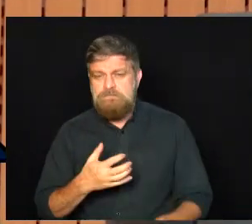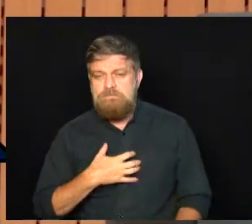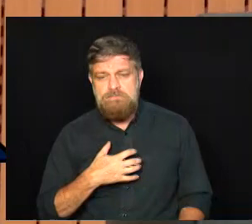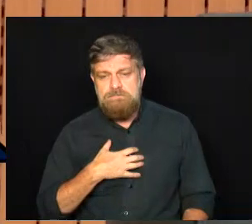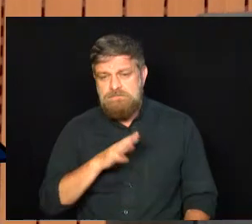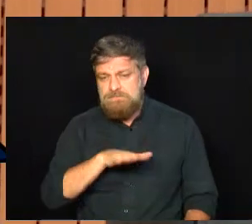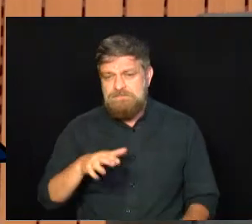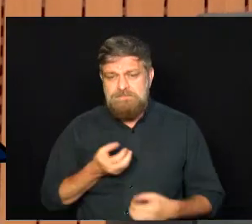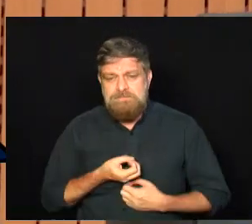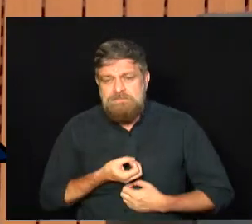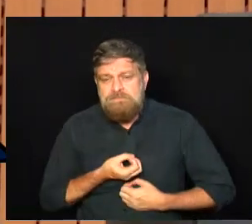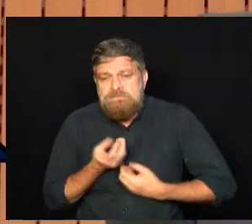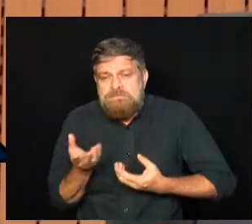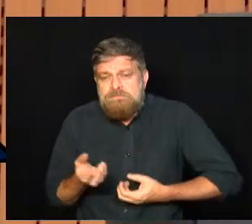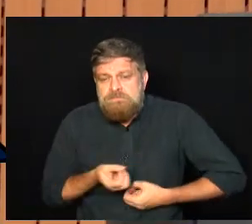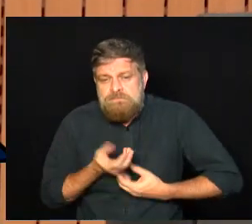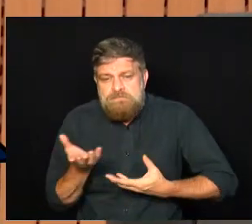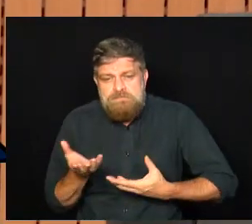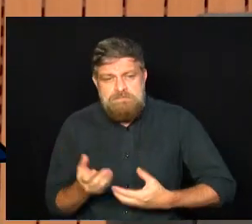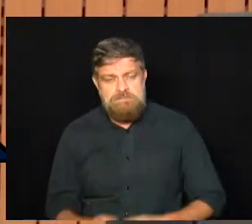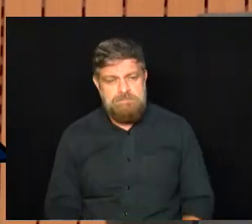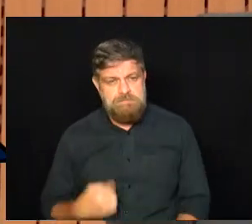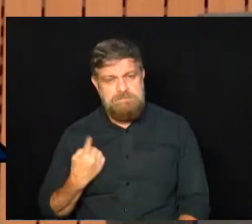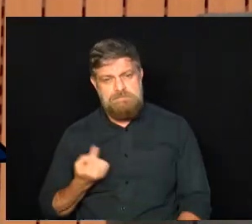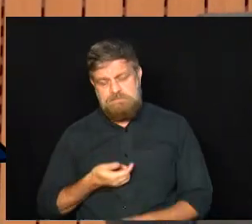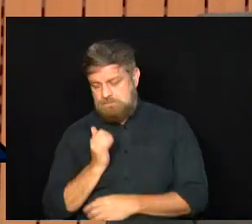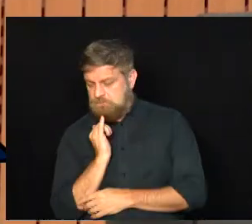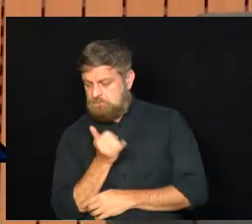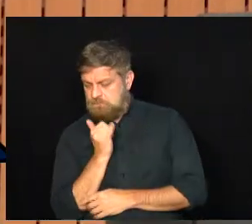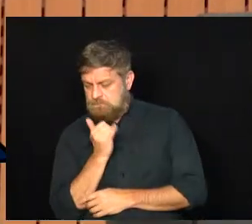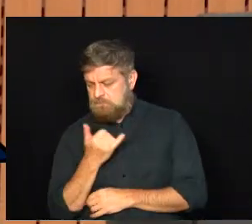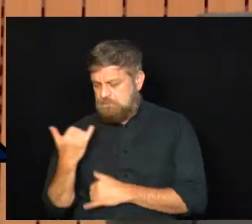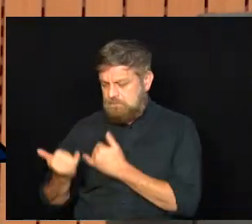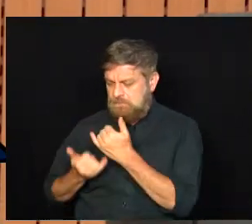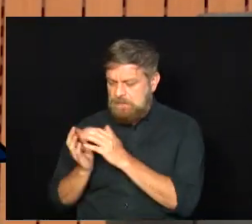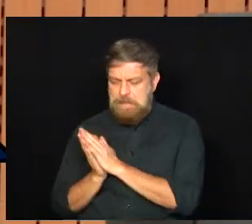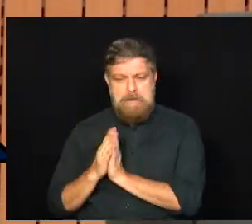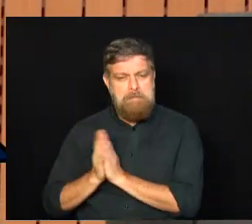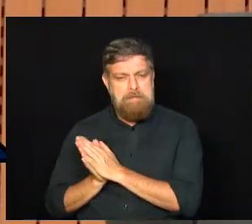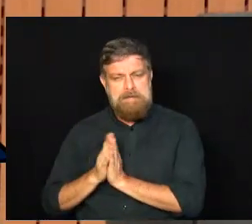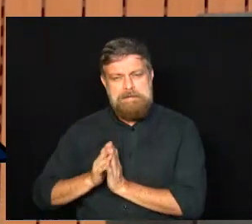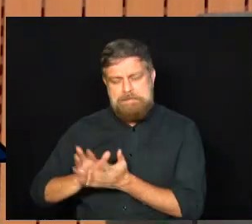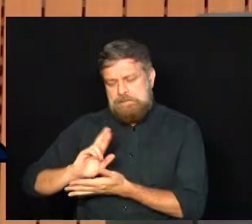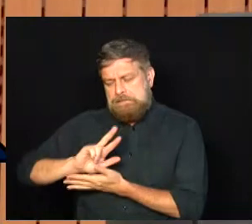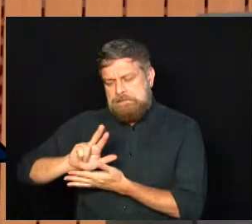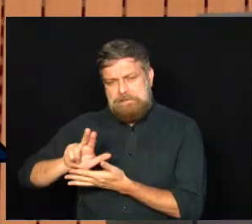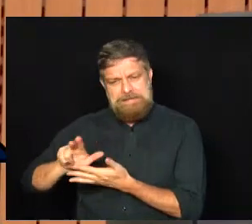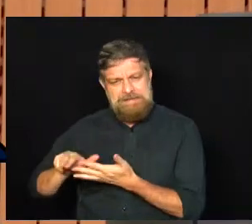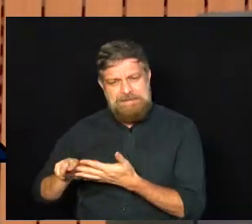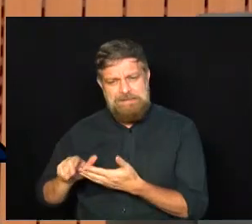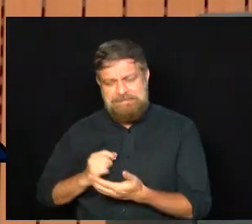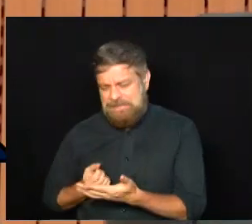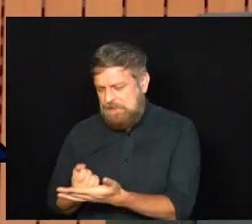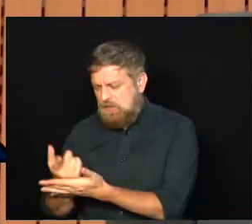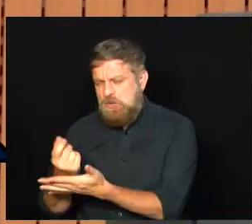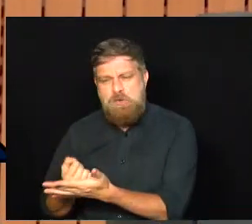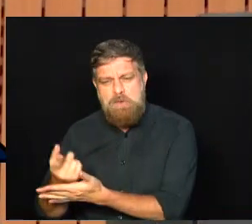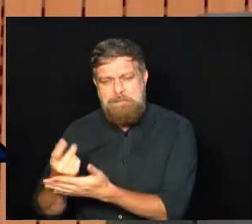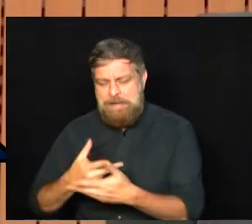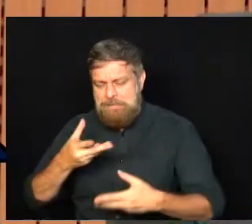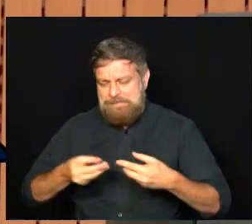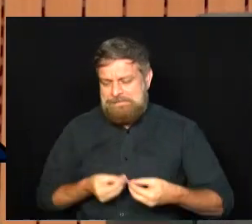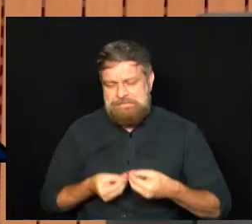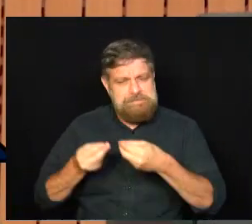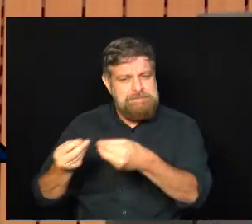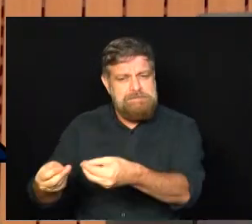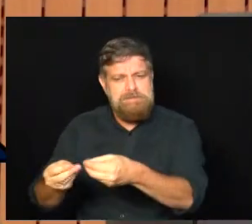da criança, né? Às vezes a gente fala de brincar de brinquedos e pensando sempre em brinquedos comprados, né? E